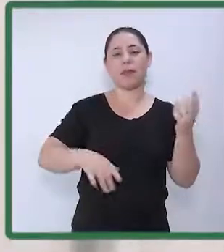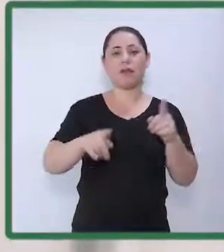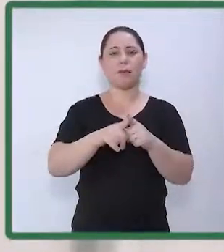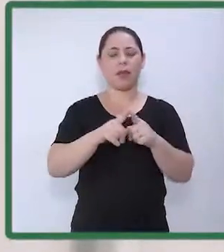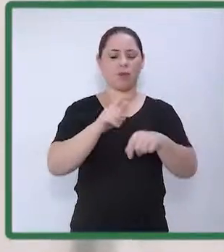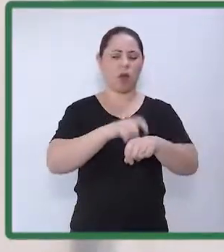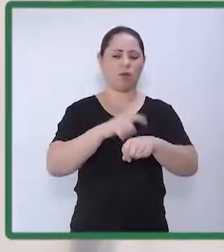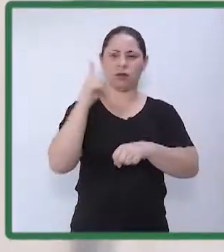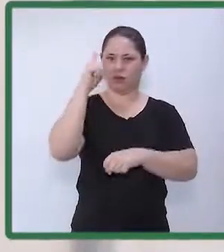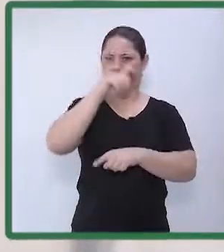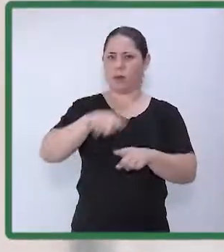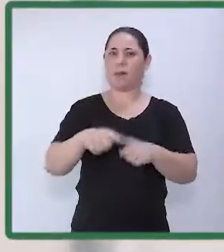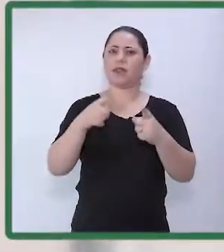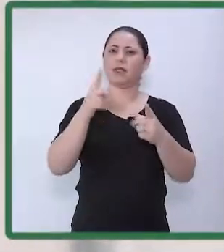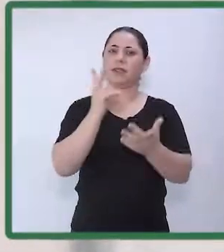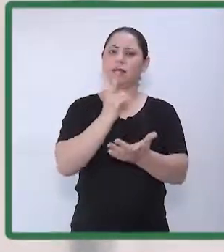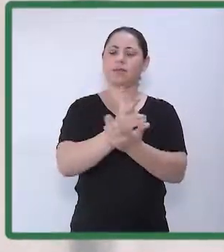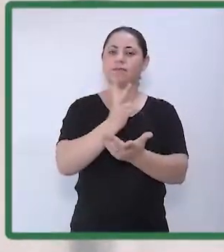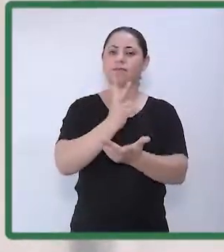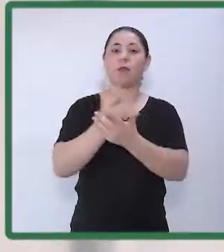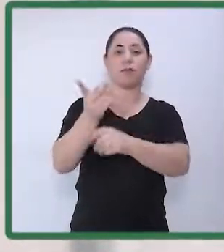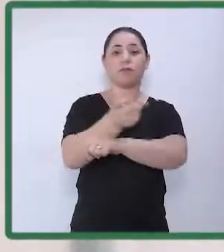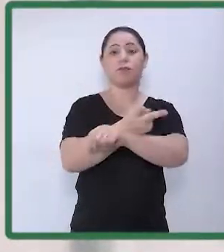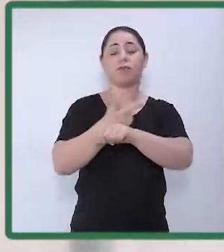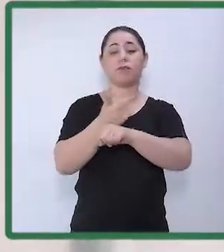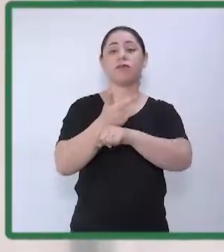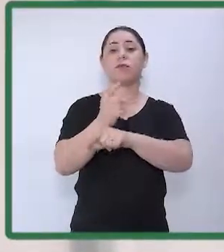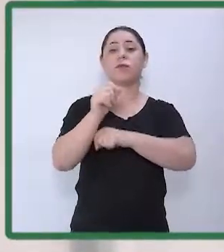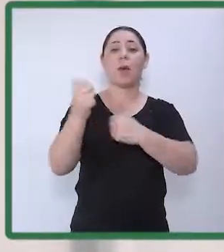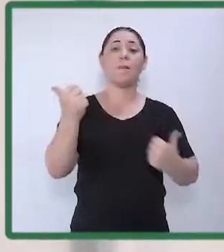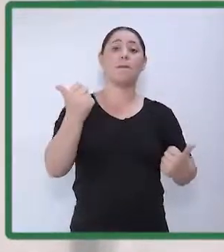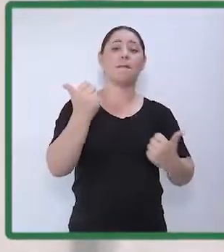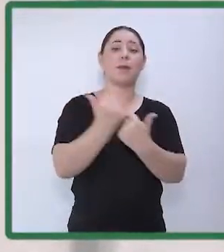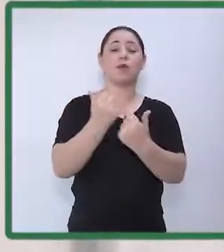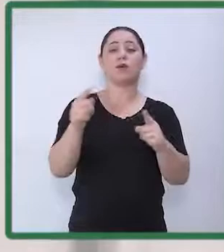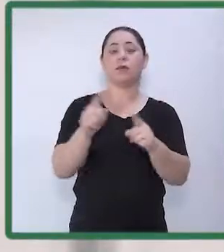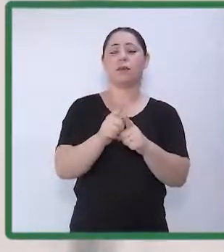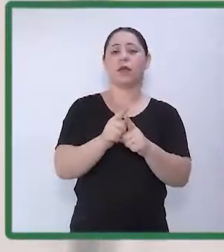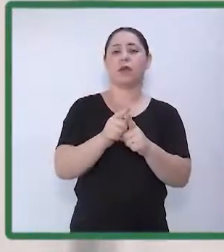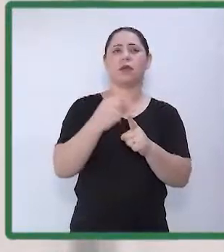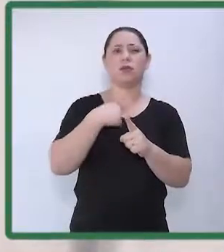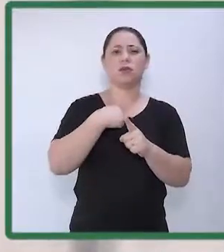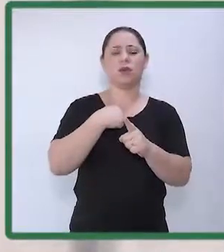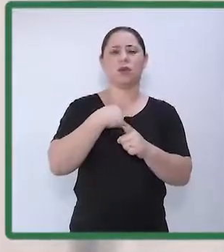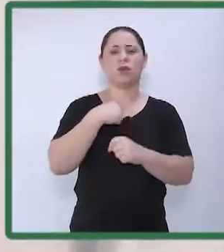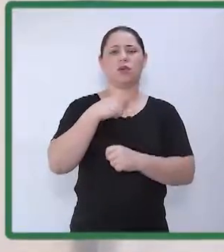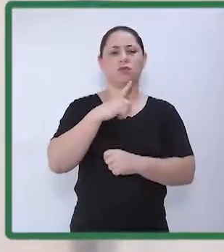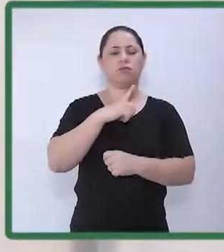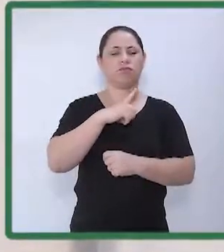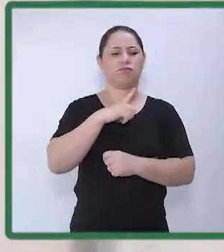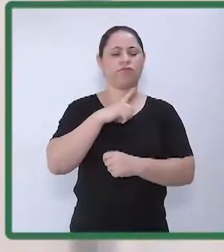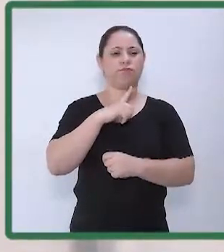momentos difíceis, mas sempre buscando apoios. Inclusive eu estava